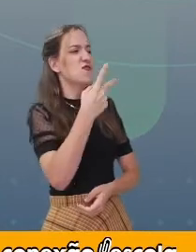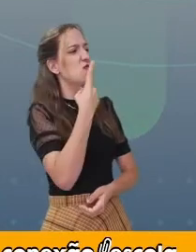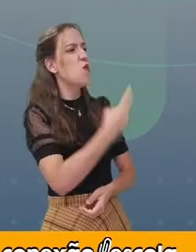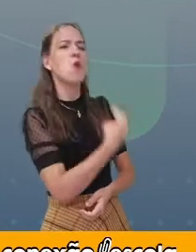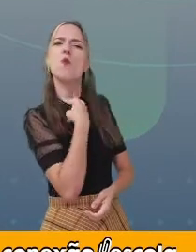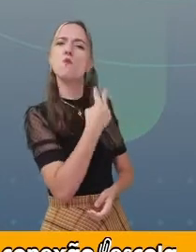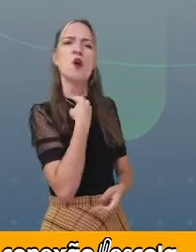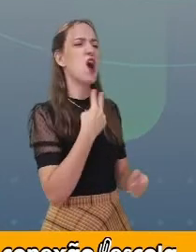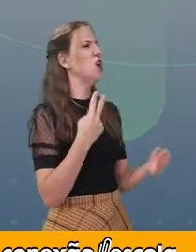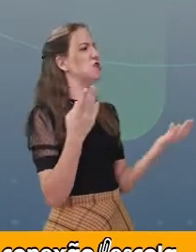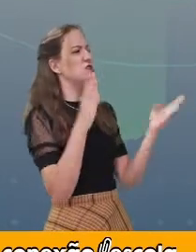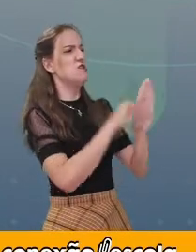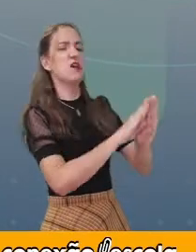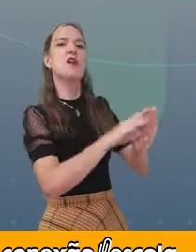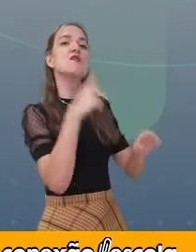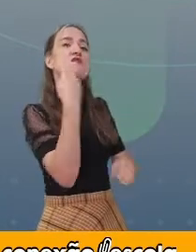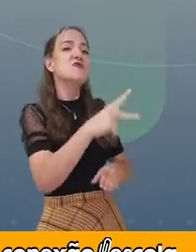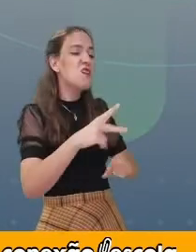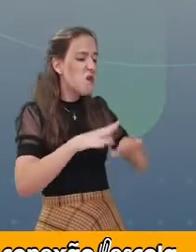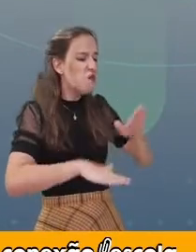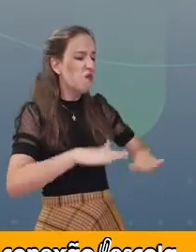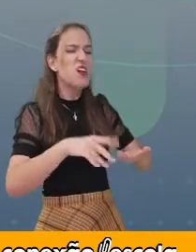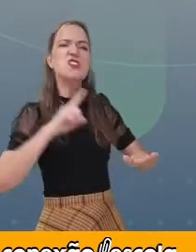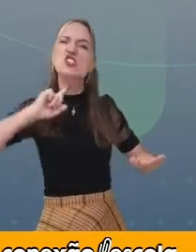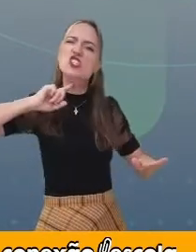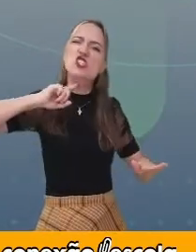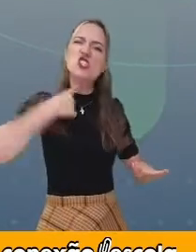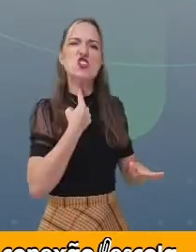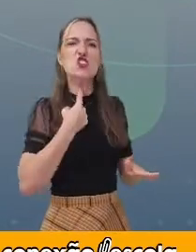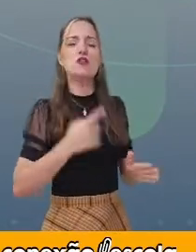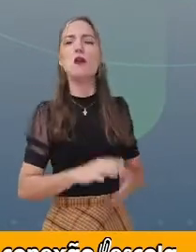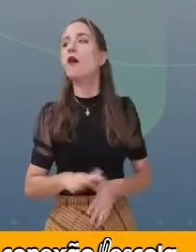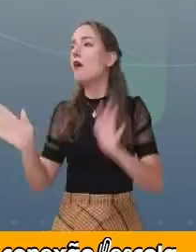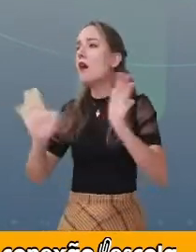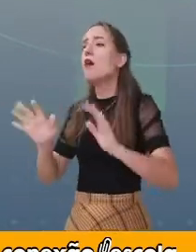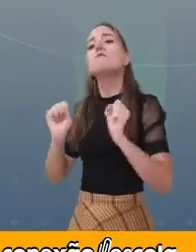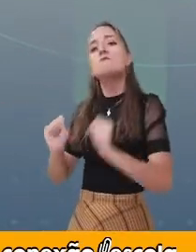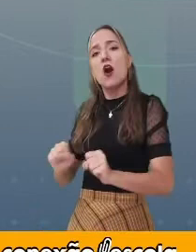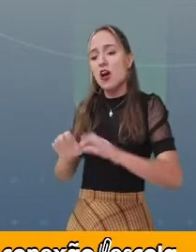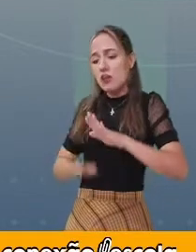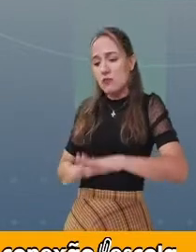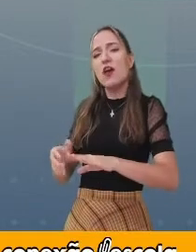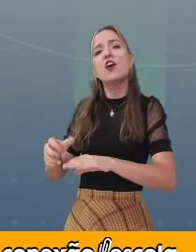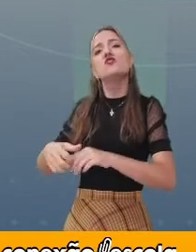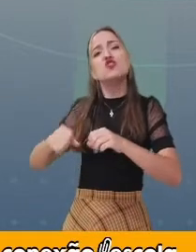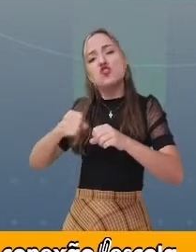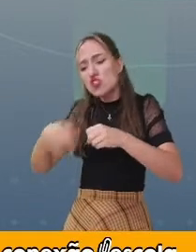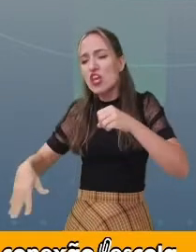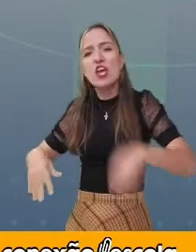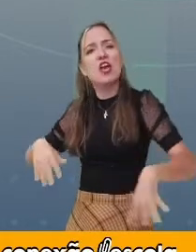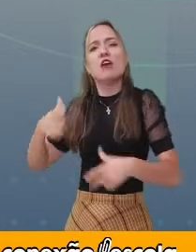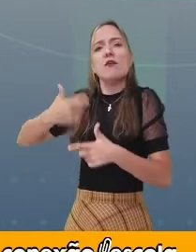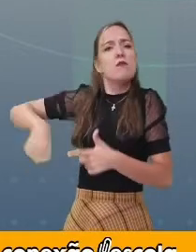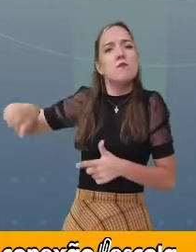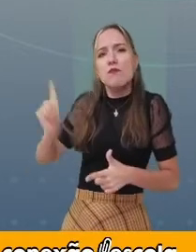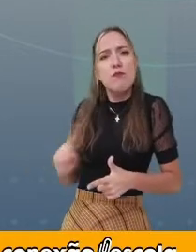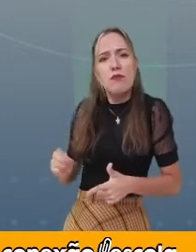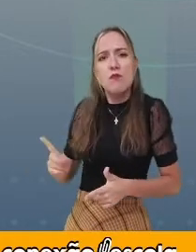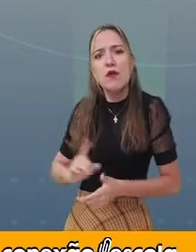bruxa. Seus sapatos estão sujos. Mas eu tiro os meus sapatos, disse a